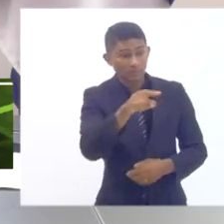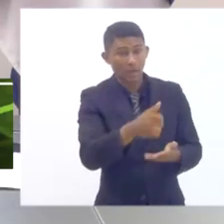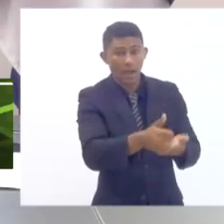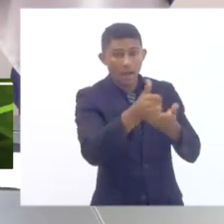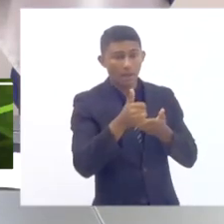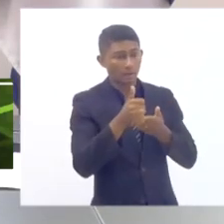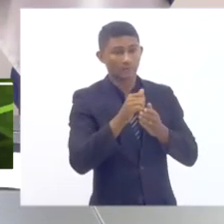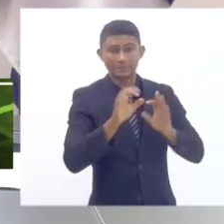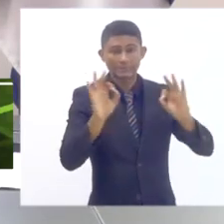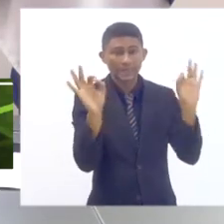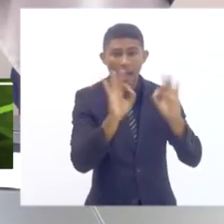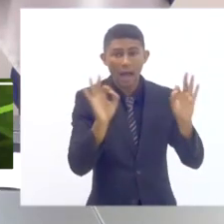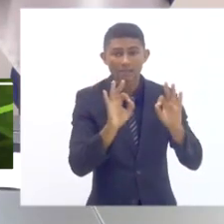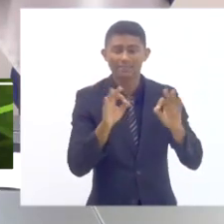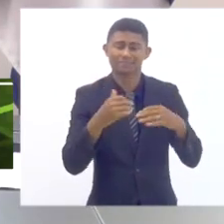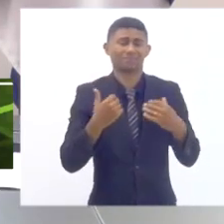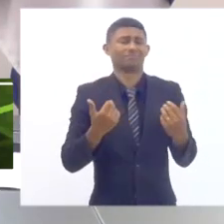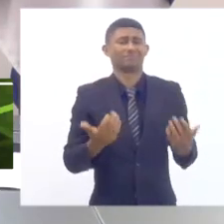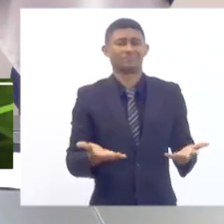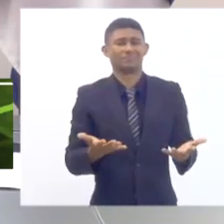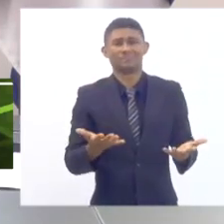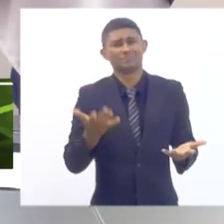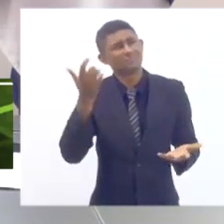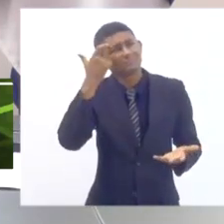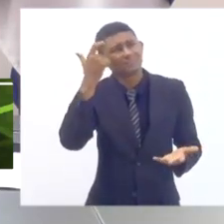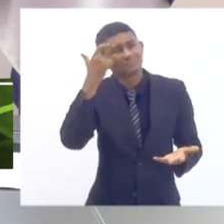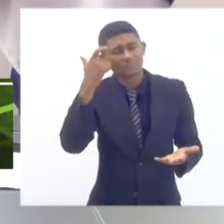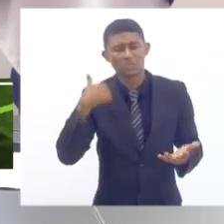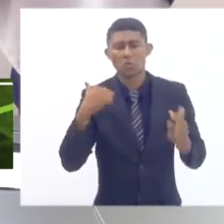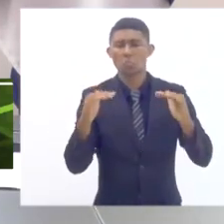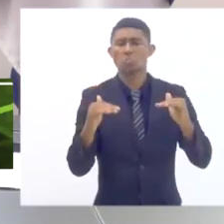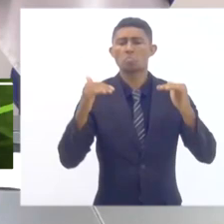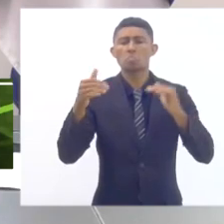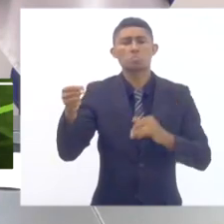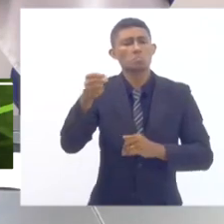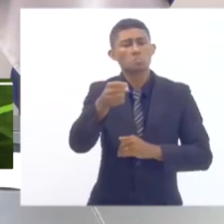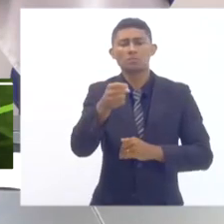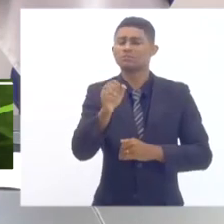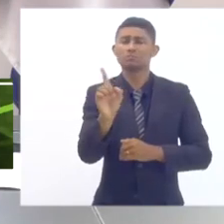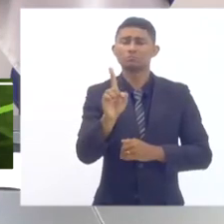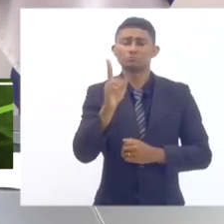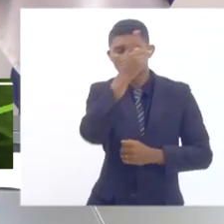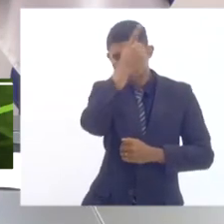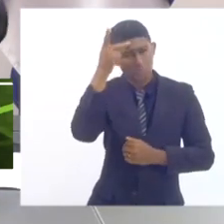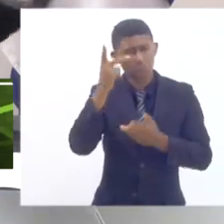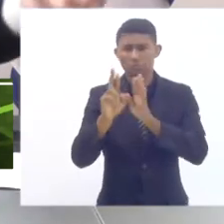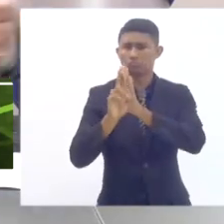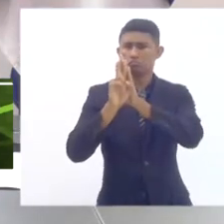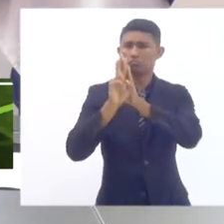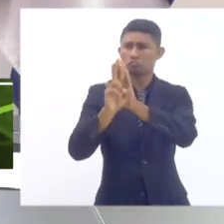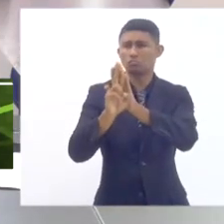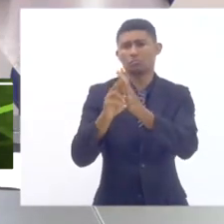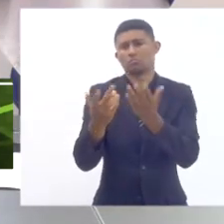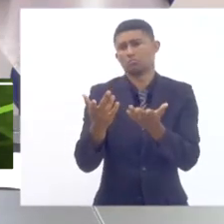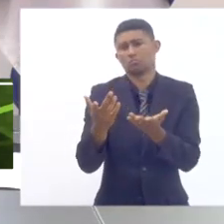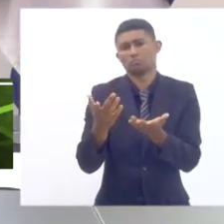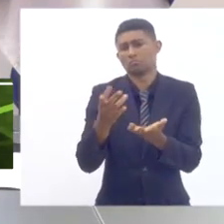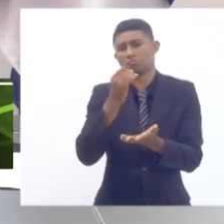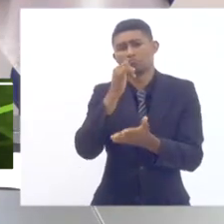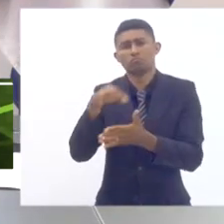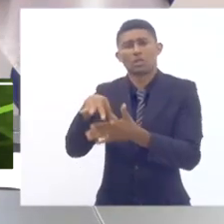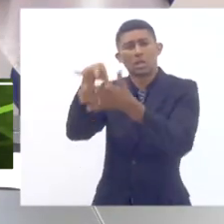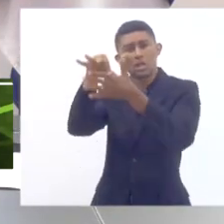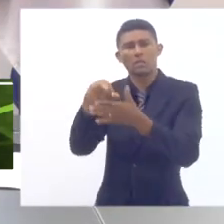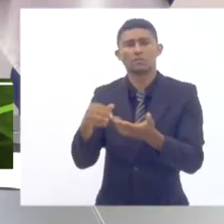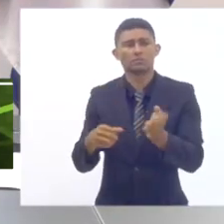só digamos assim, um empoderamento superficial, porque alguém tem que representar na figura ali, ou de líder, ou de